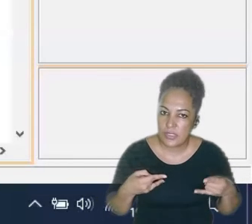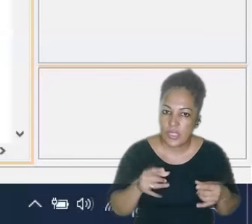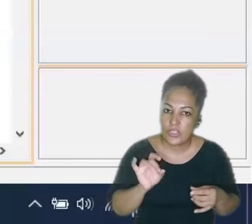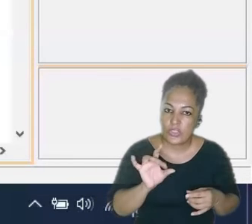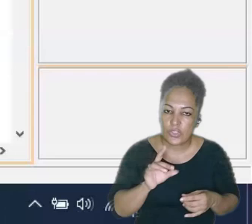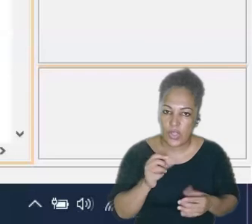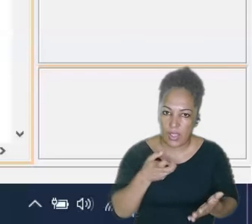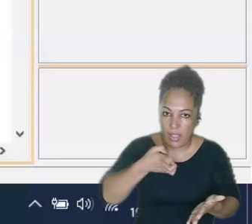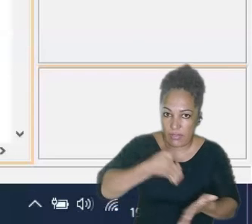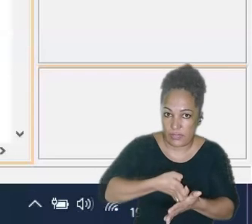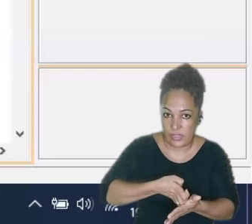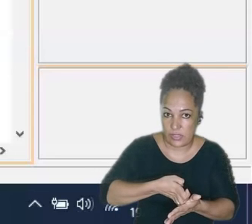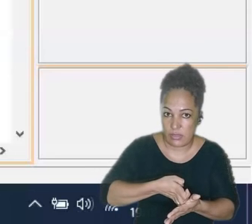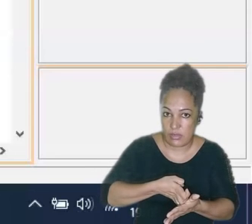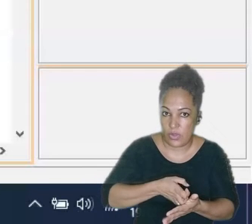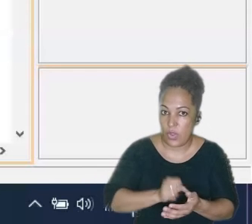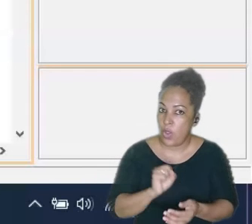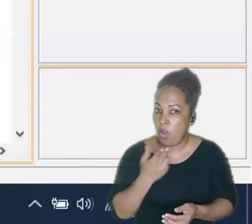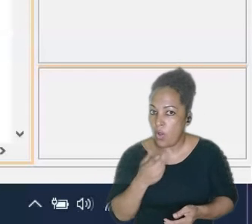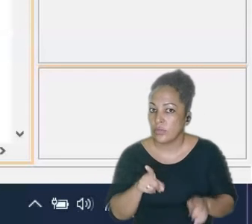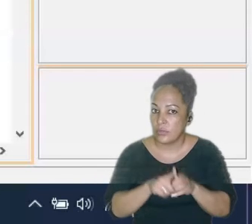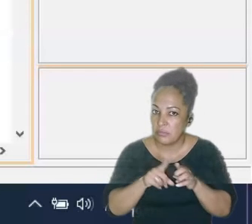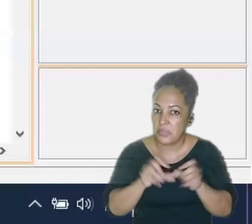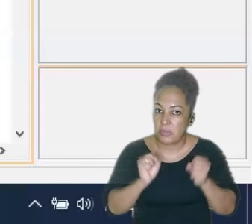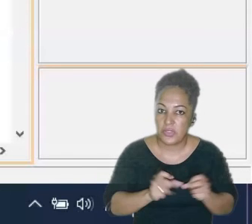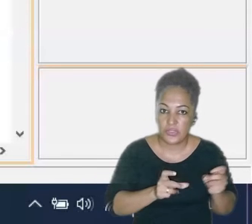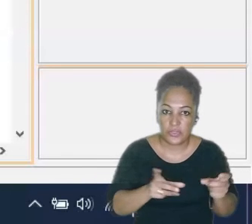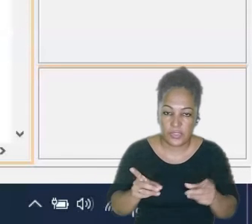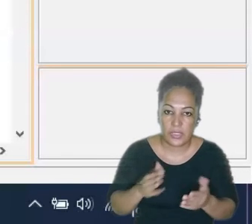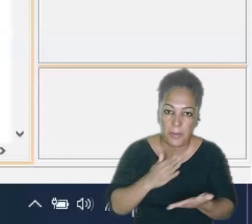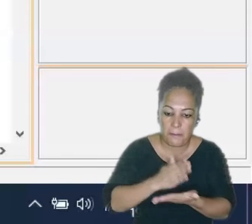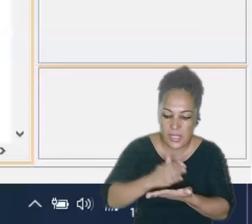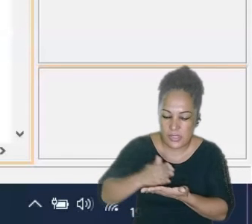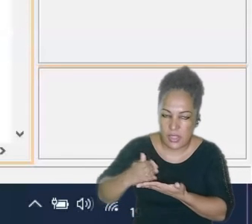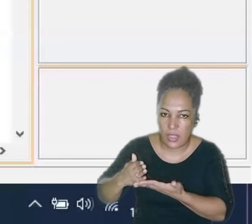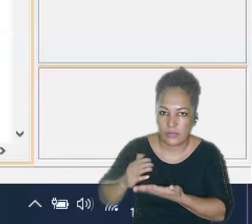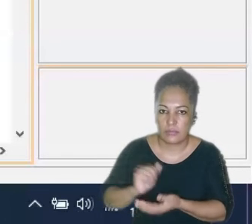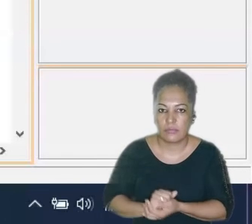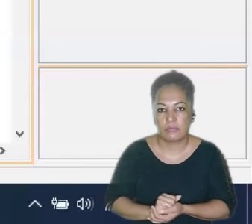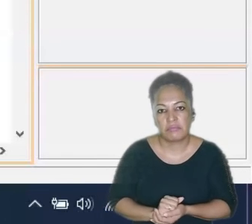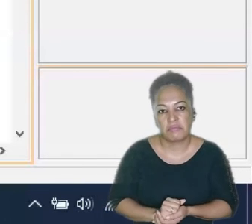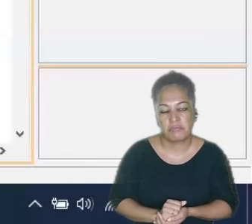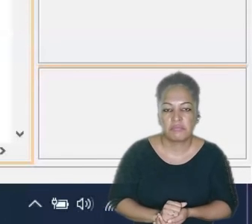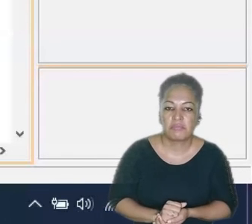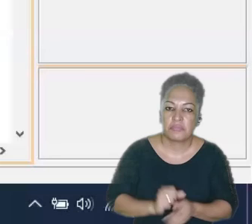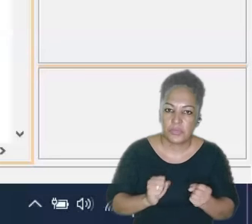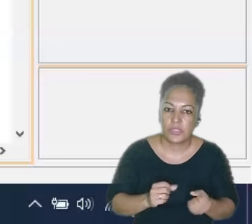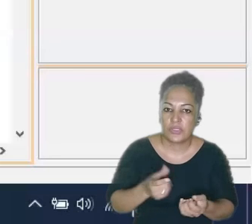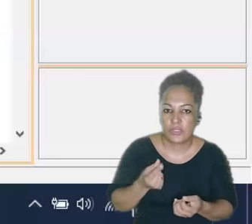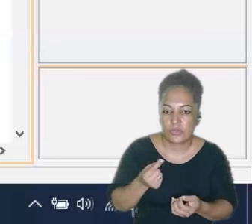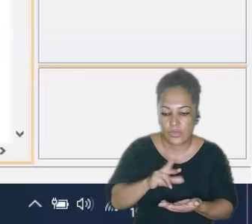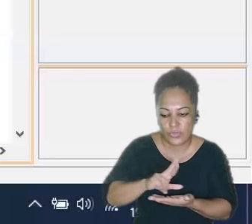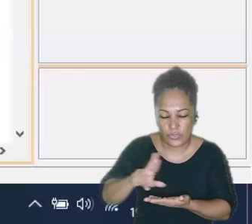vende passagens somente à vista, um recebimento, ou ela pode vender passagens parceladas,